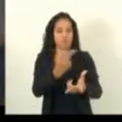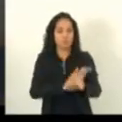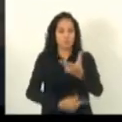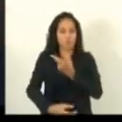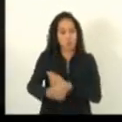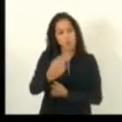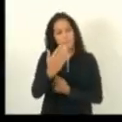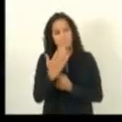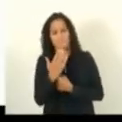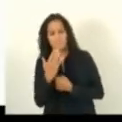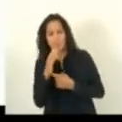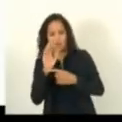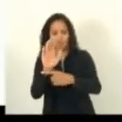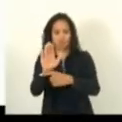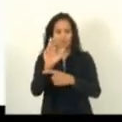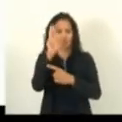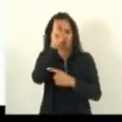pessoas.